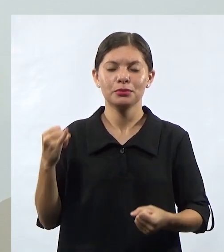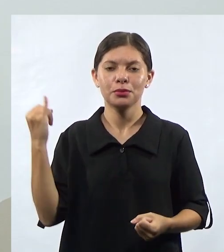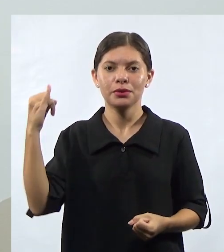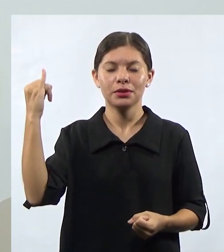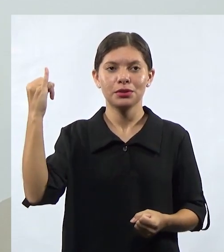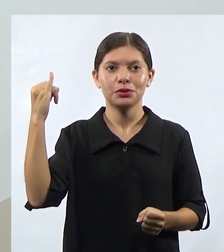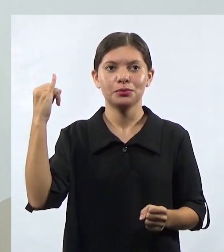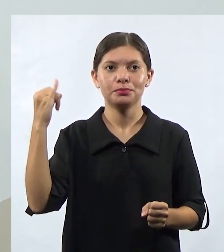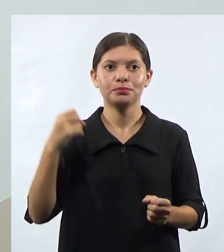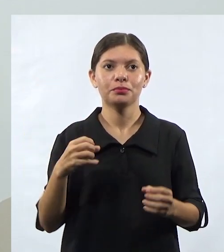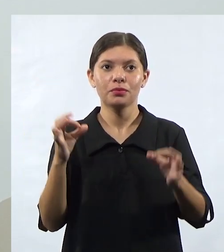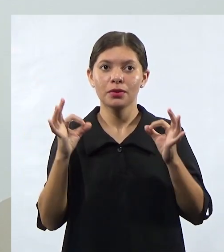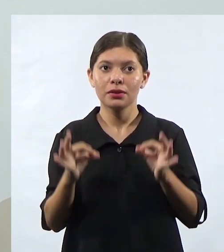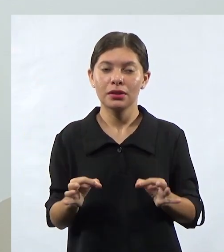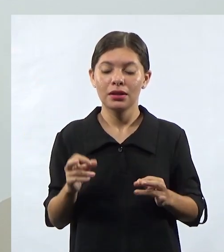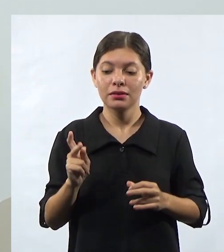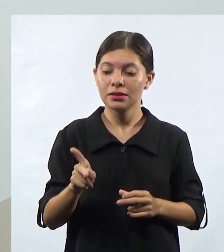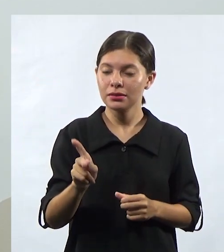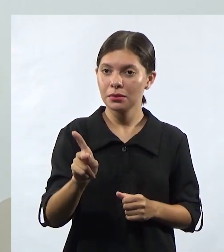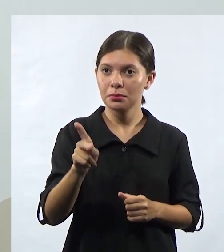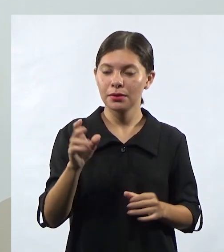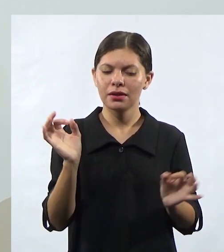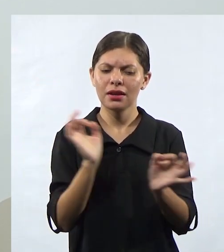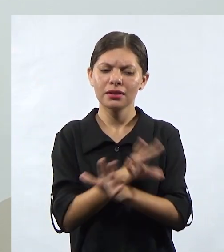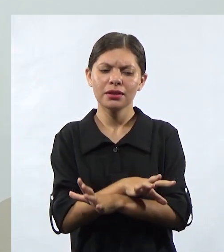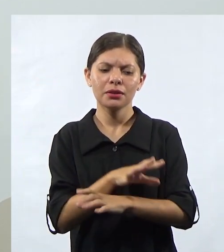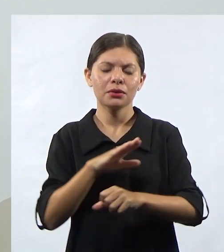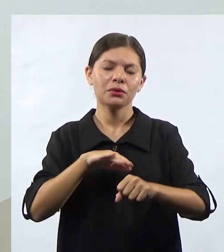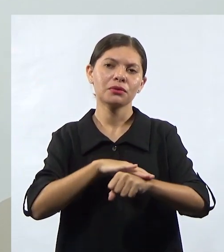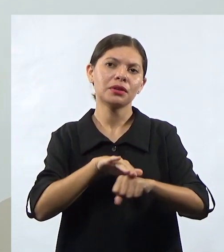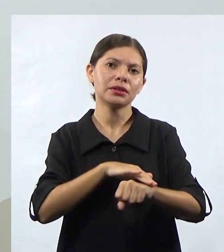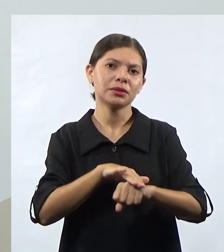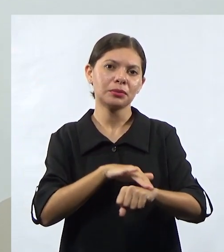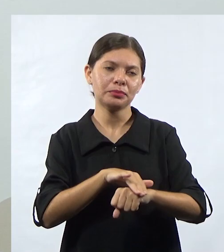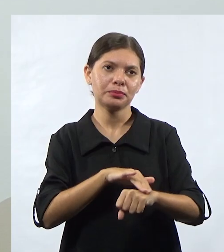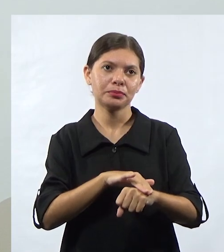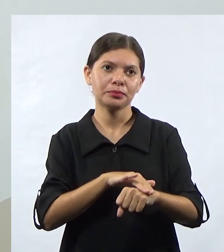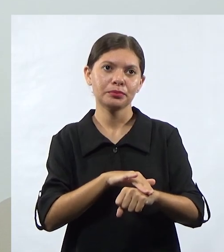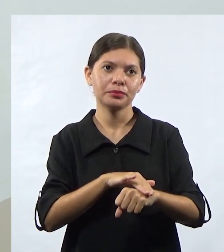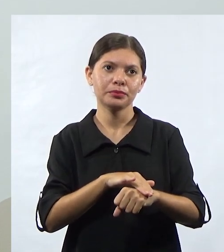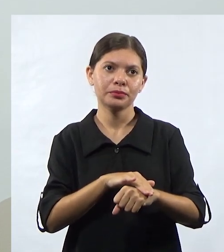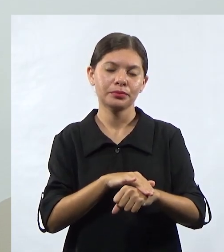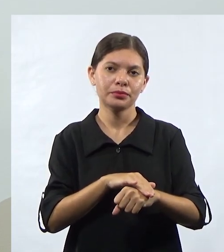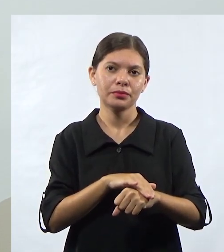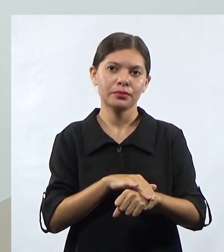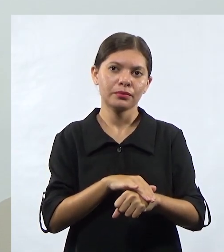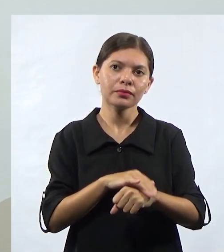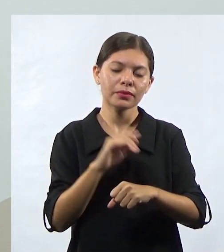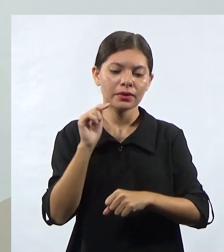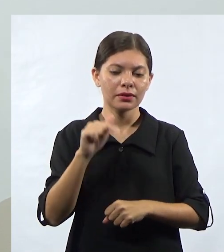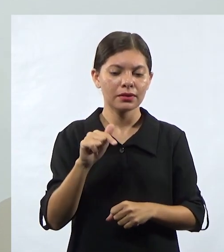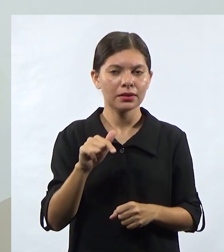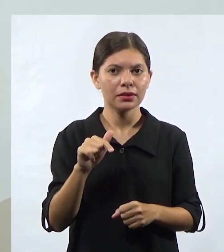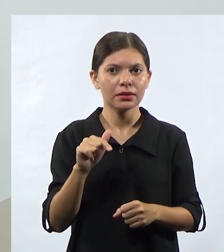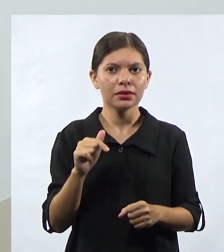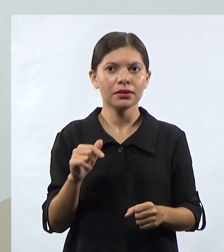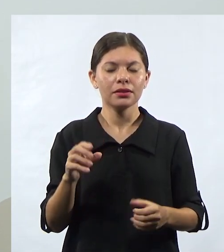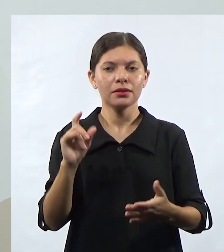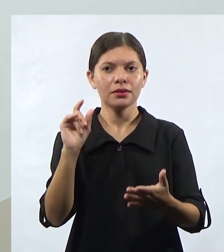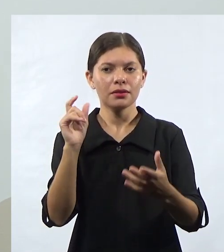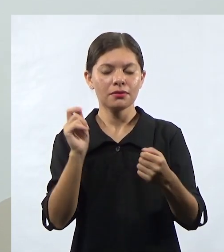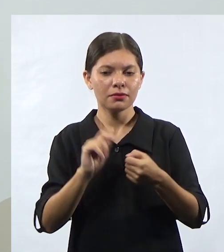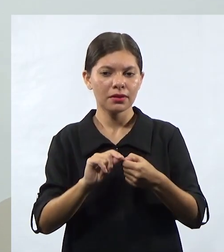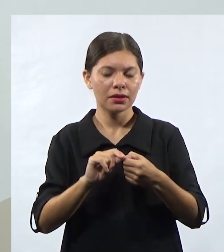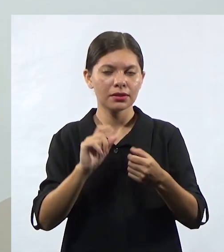sempre, encerrou o encontro, a equipe já pode ficar ali onde ela está mesmo e já faz